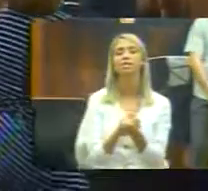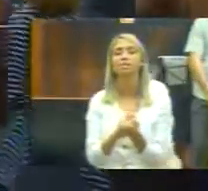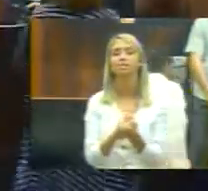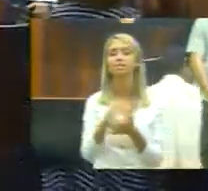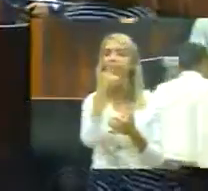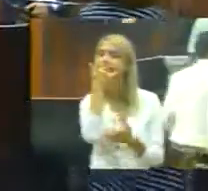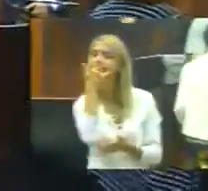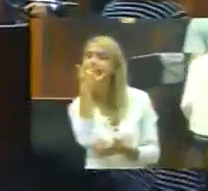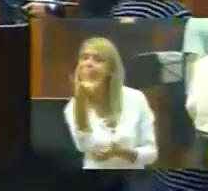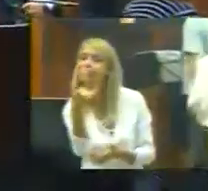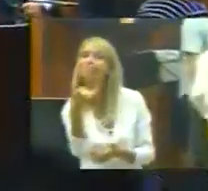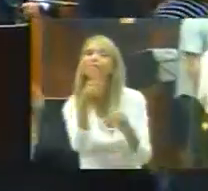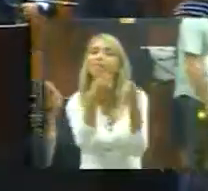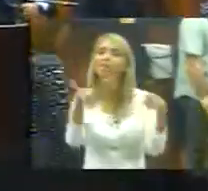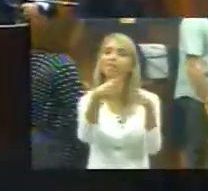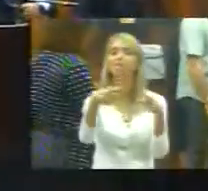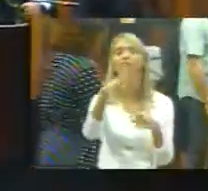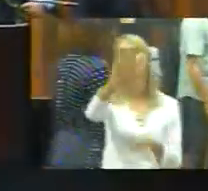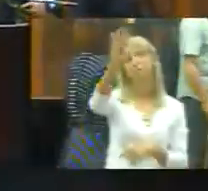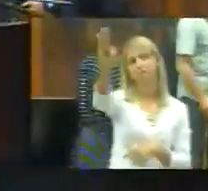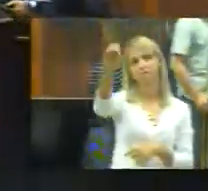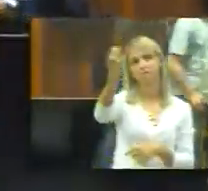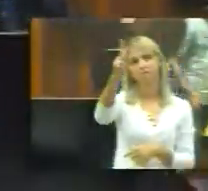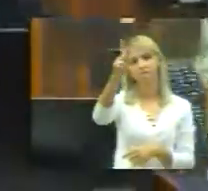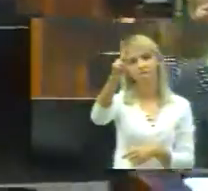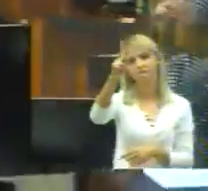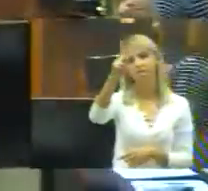Frio. Cabo Frio, gente.